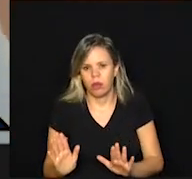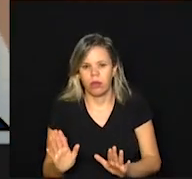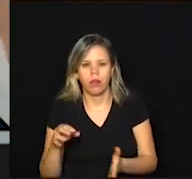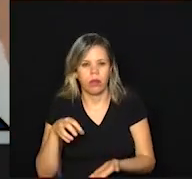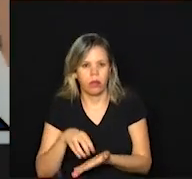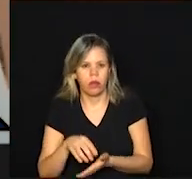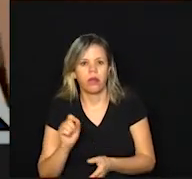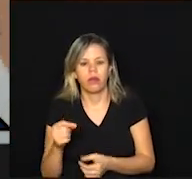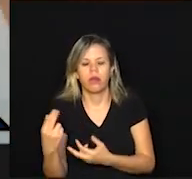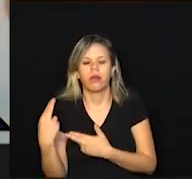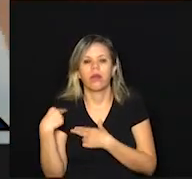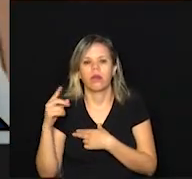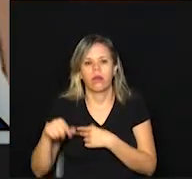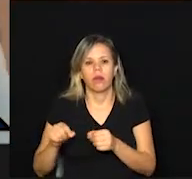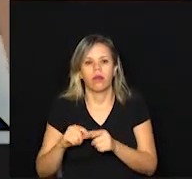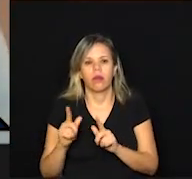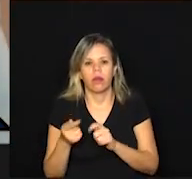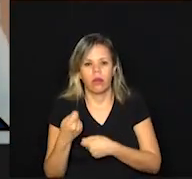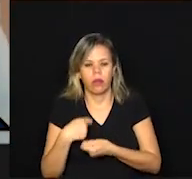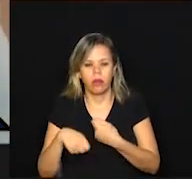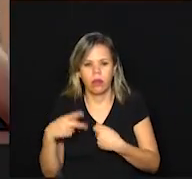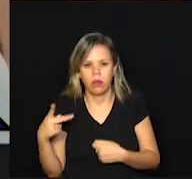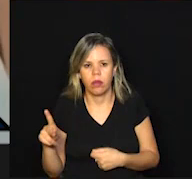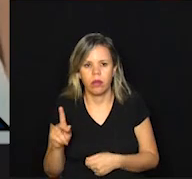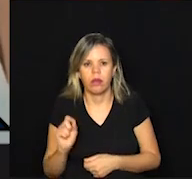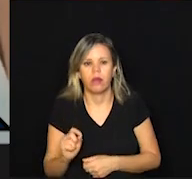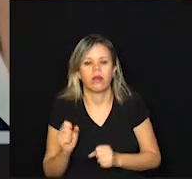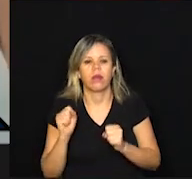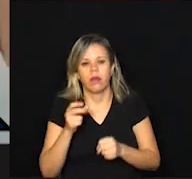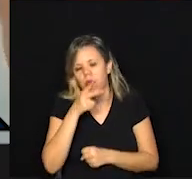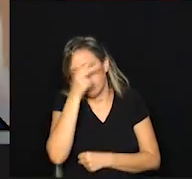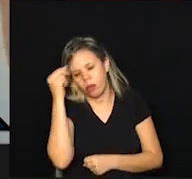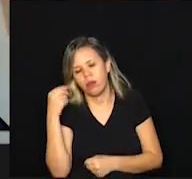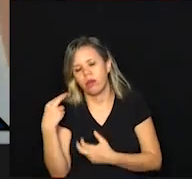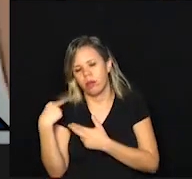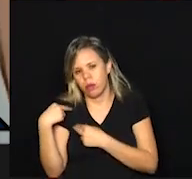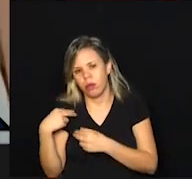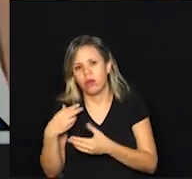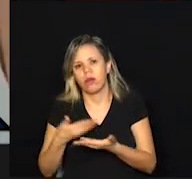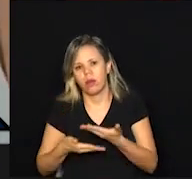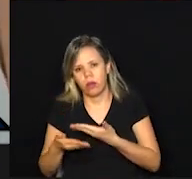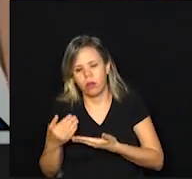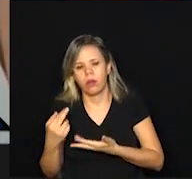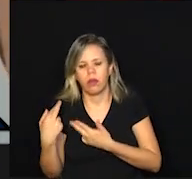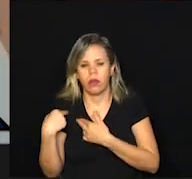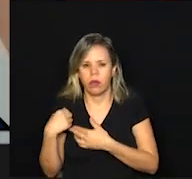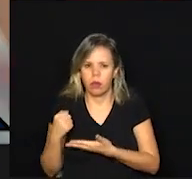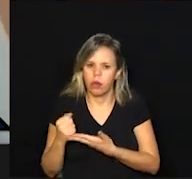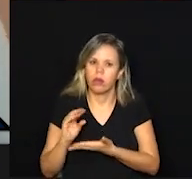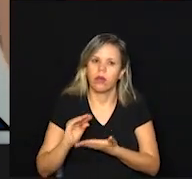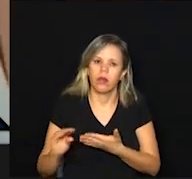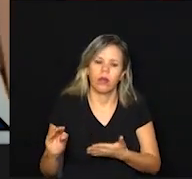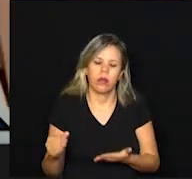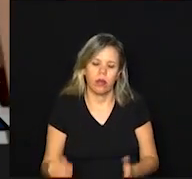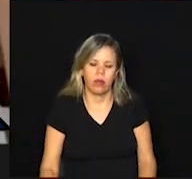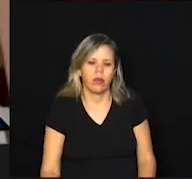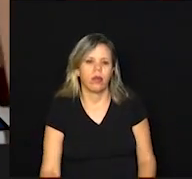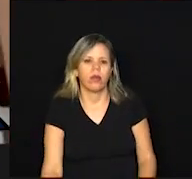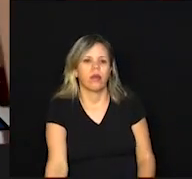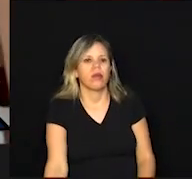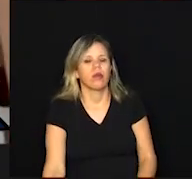é de quem faz a gestão lá mas o poder público a partilhar as responsabilidades é um mínimo